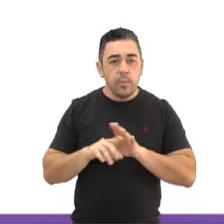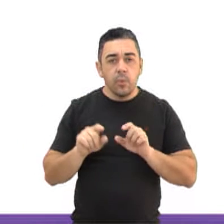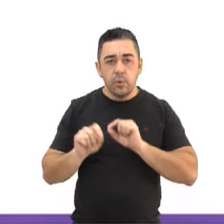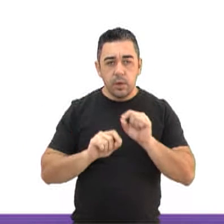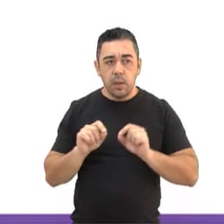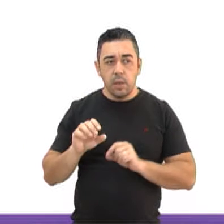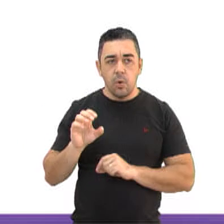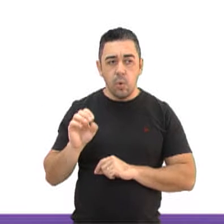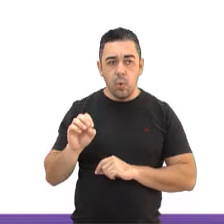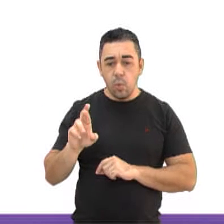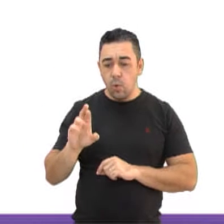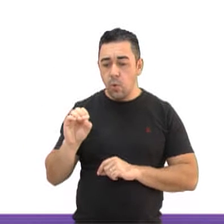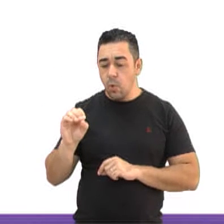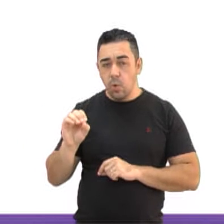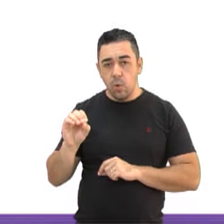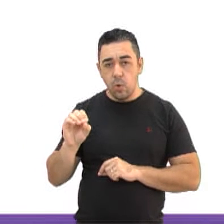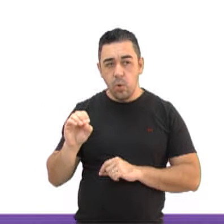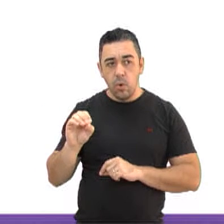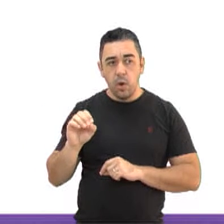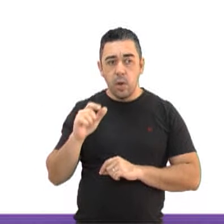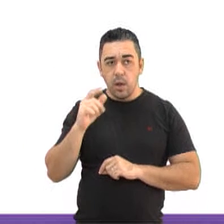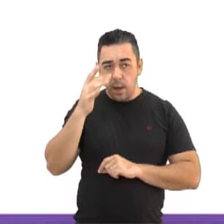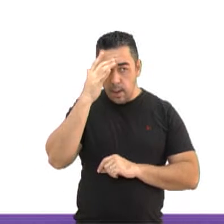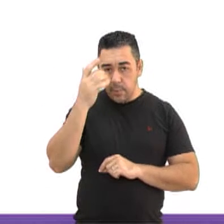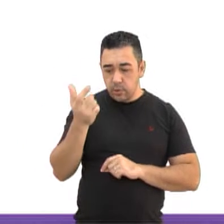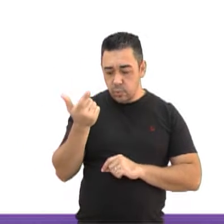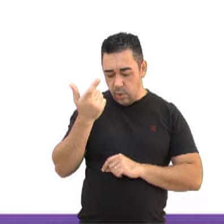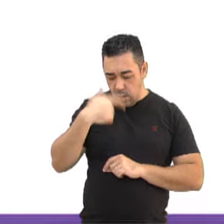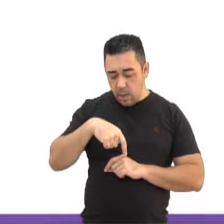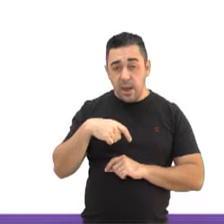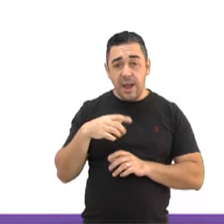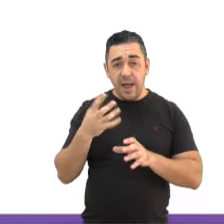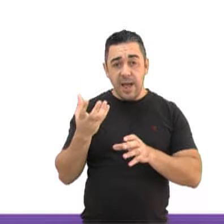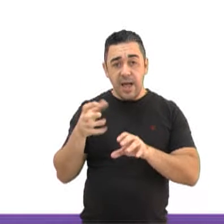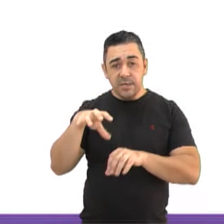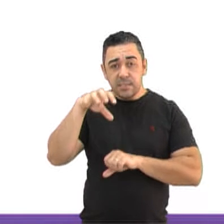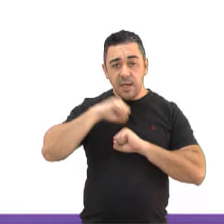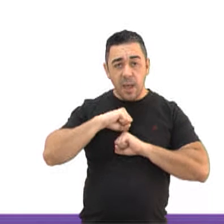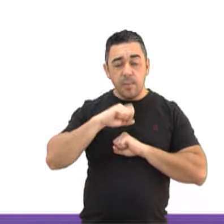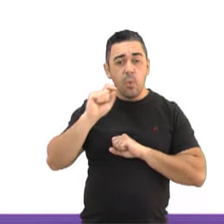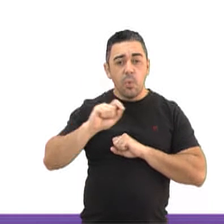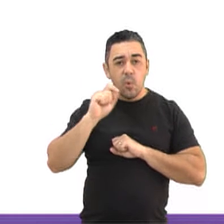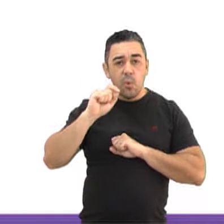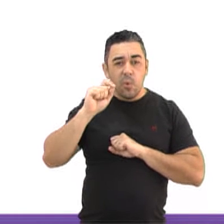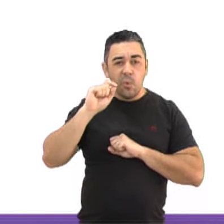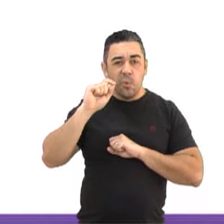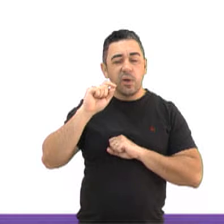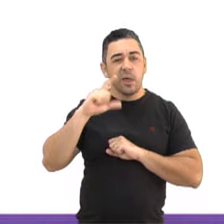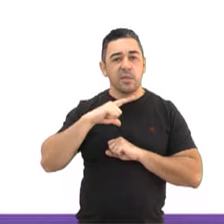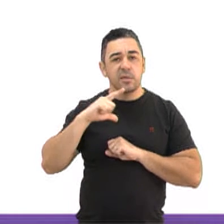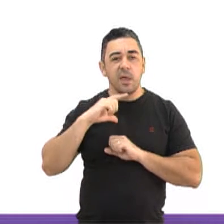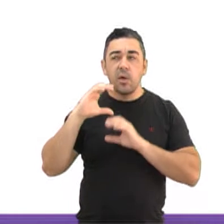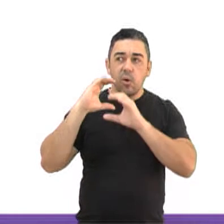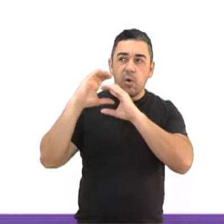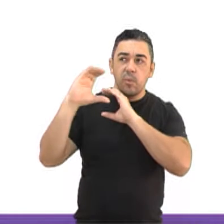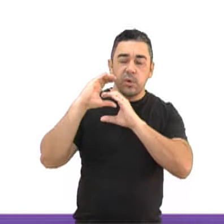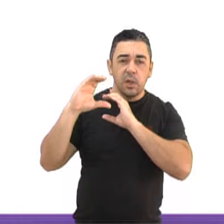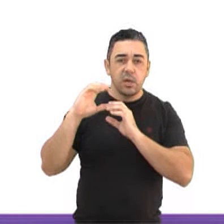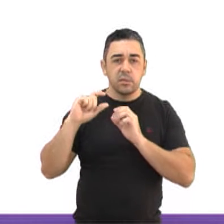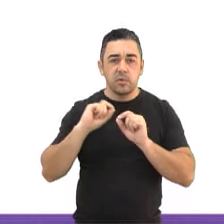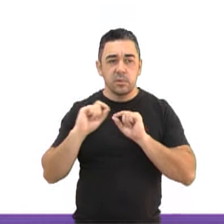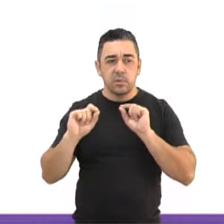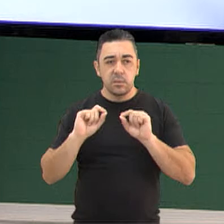de orô, e o abiã recebe o oxu, ou seja, representa o canal de comunicação entre o iniciado e o